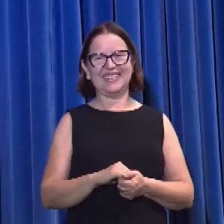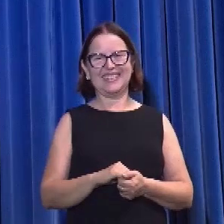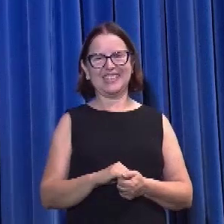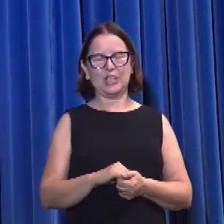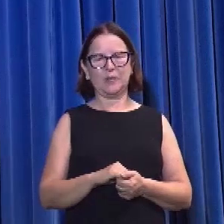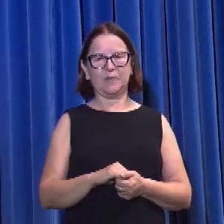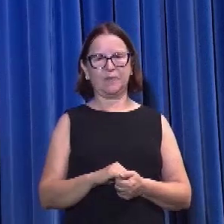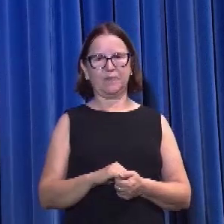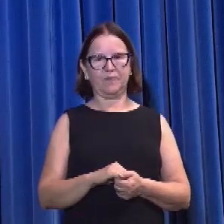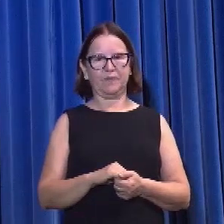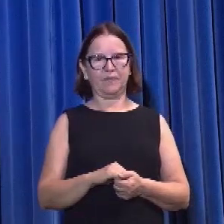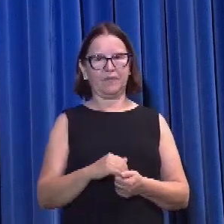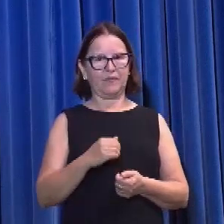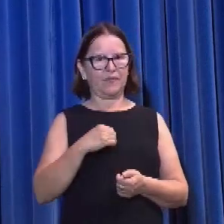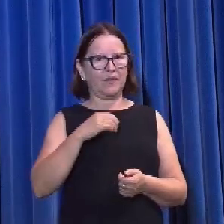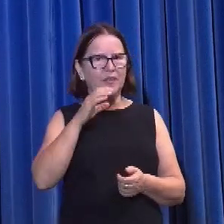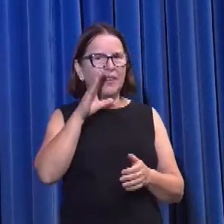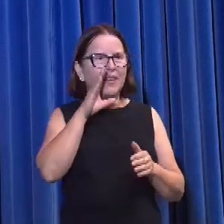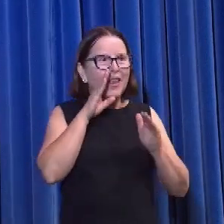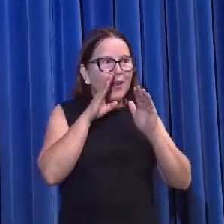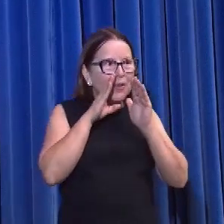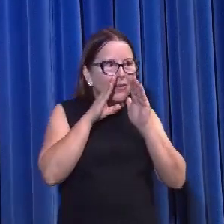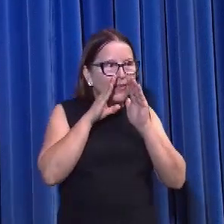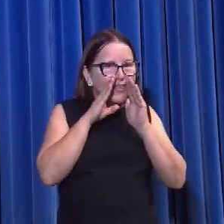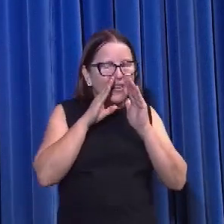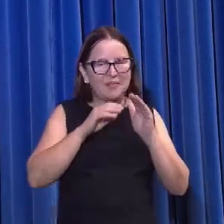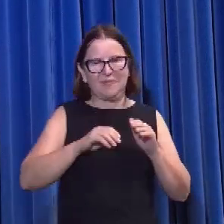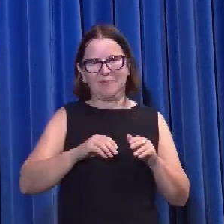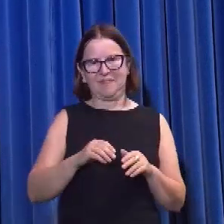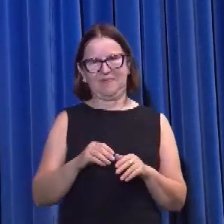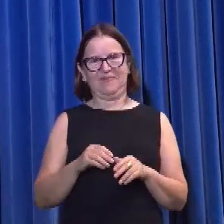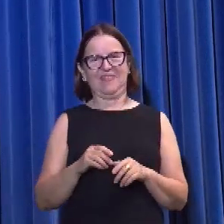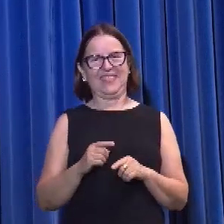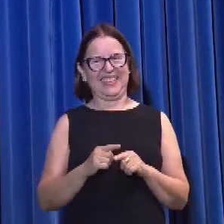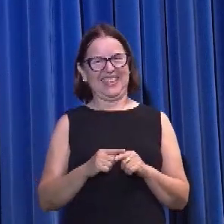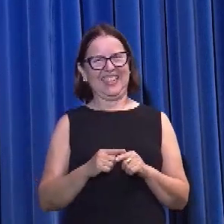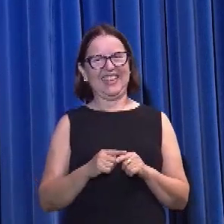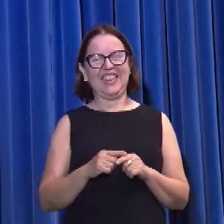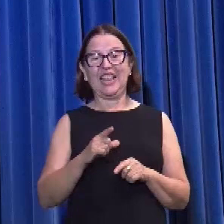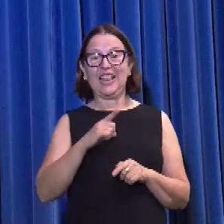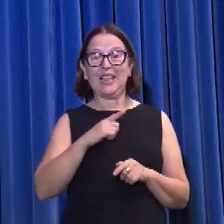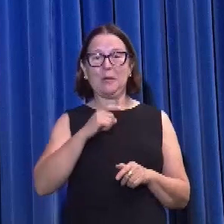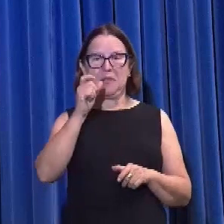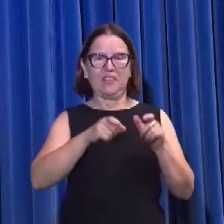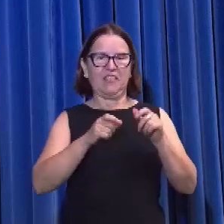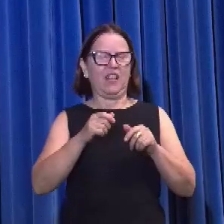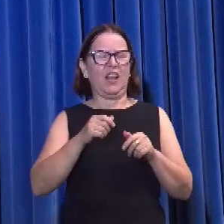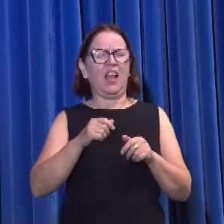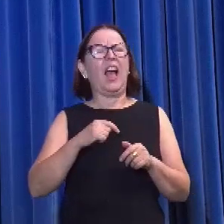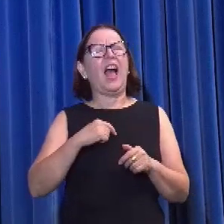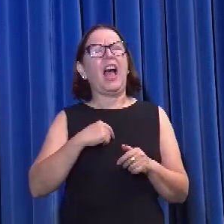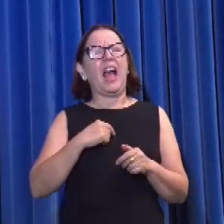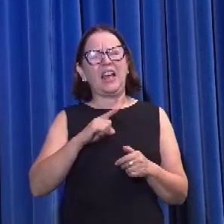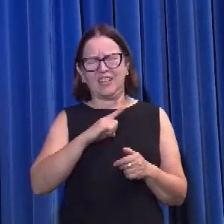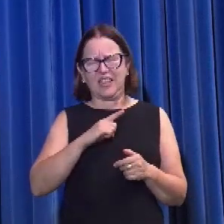Eu vou cochichar para vocês aqui. Às vezes uma pessoa diz assim, eu tenho fé que tudo vai dar